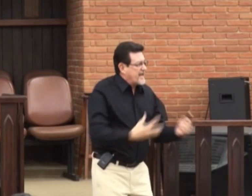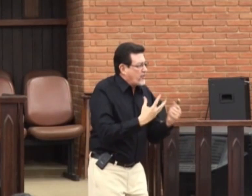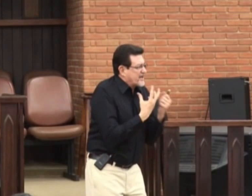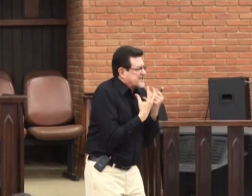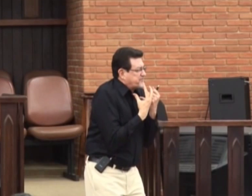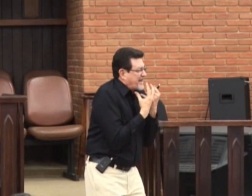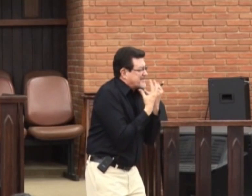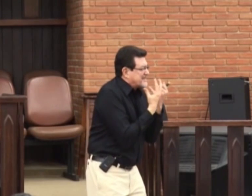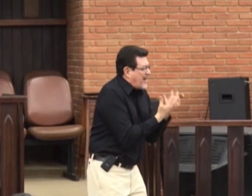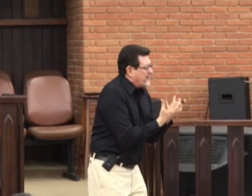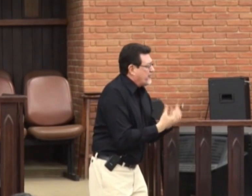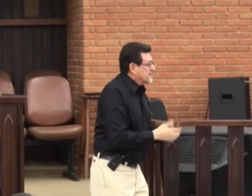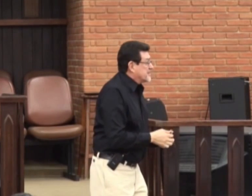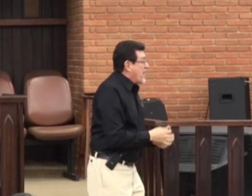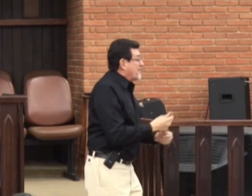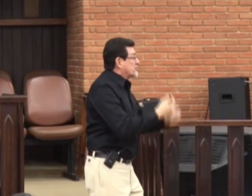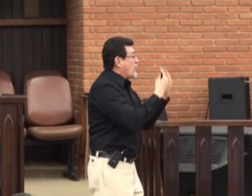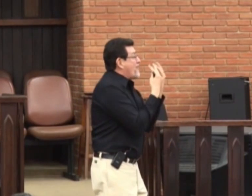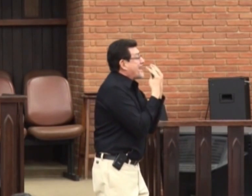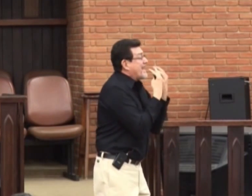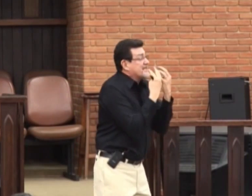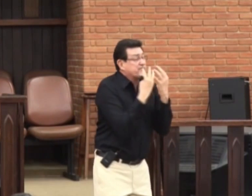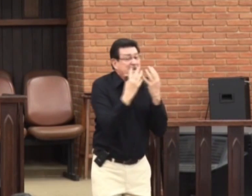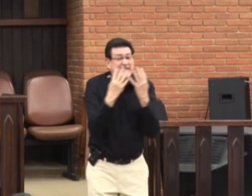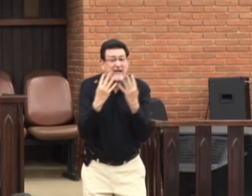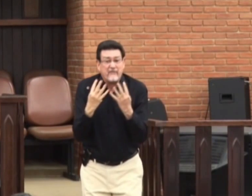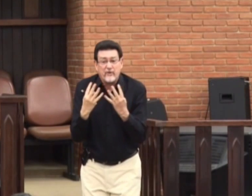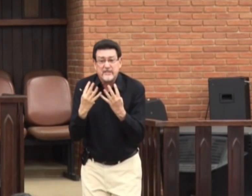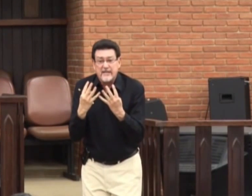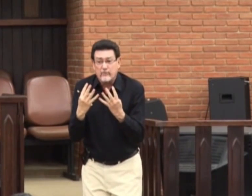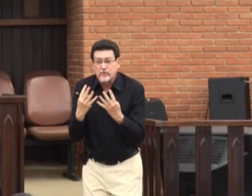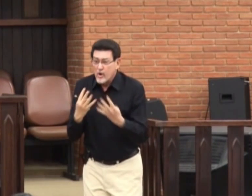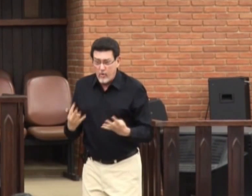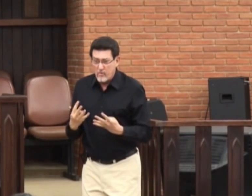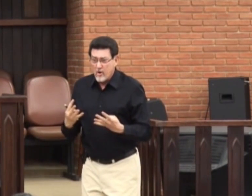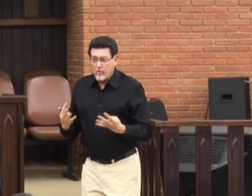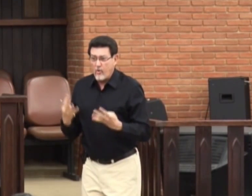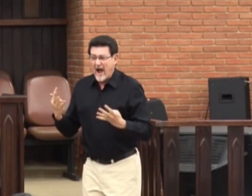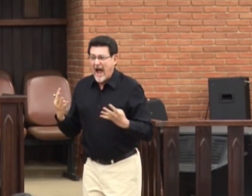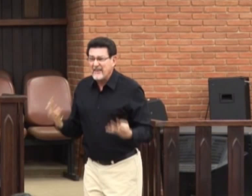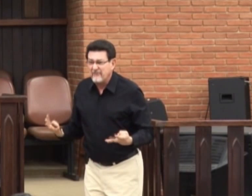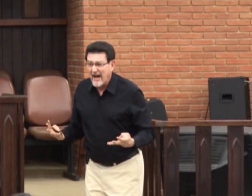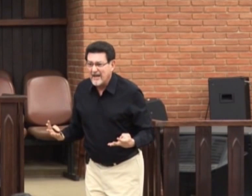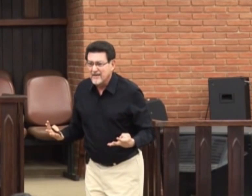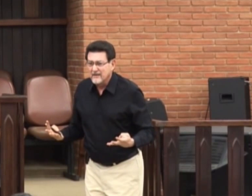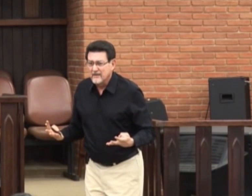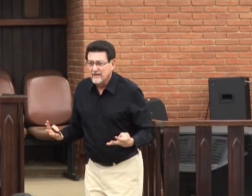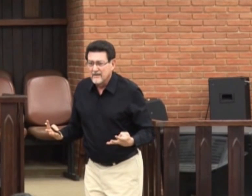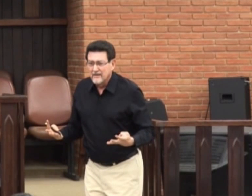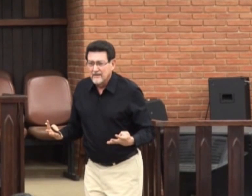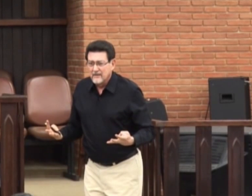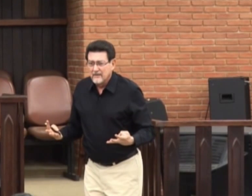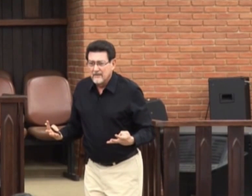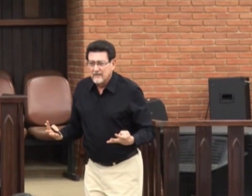E ele agora expressava a voz de Deus. Mas como é que ele expressava a voz de Deus? Com raiva.